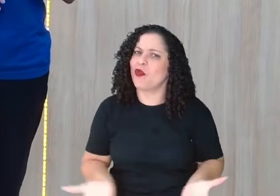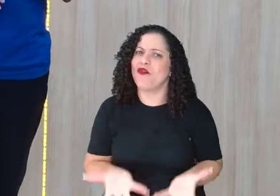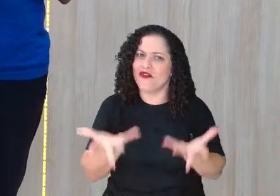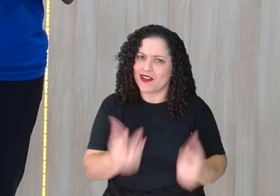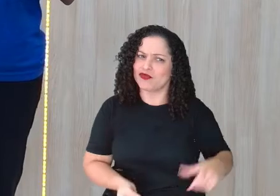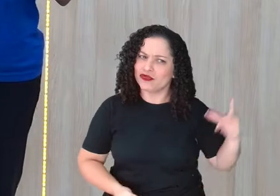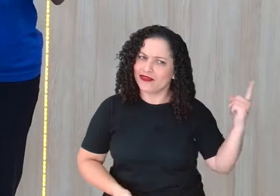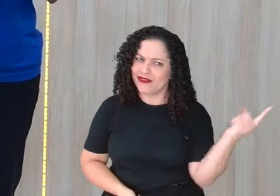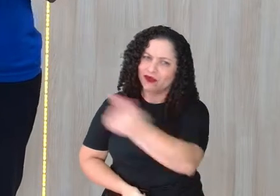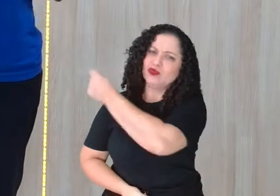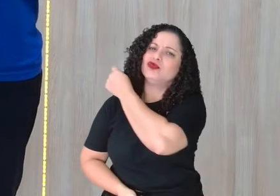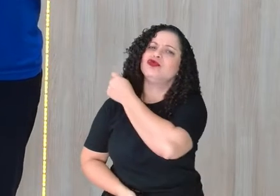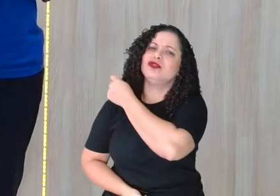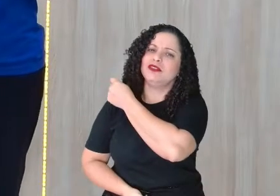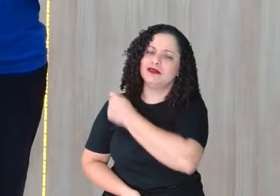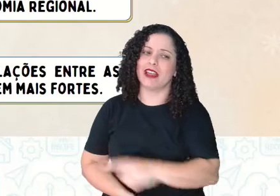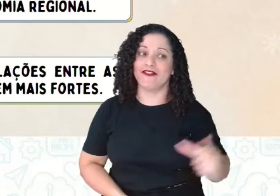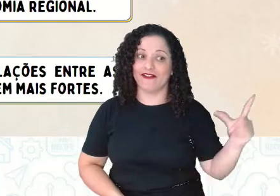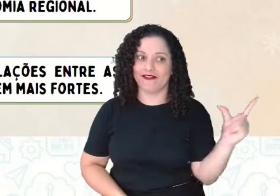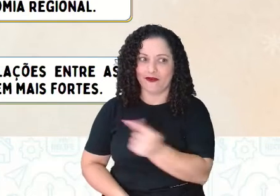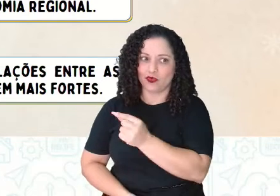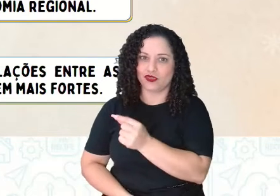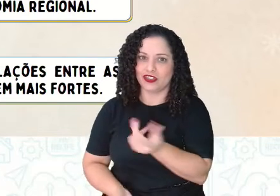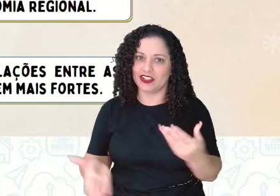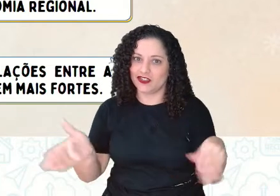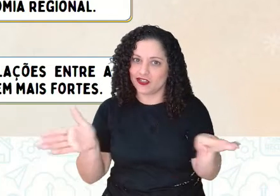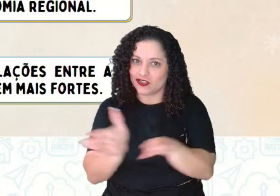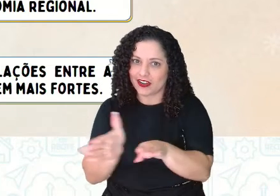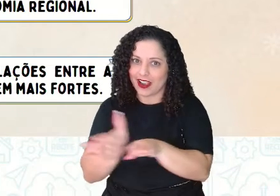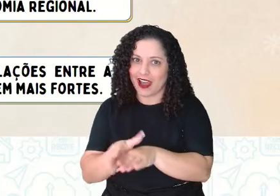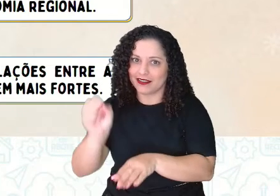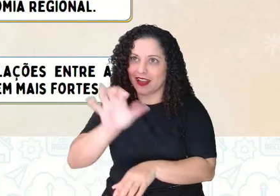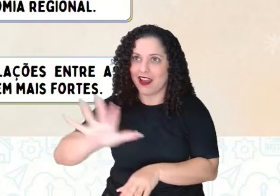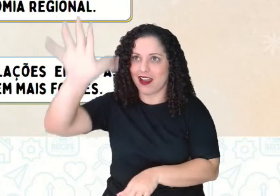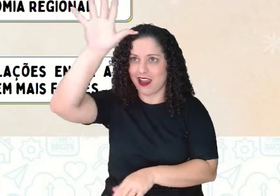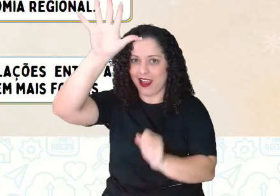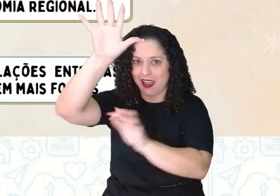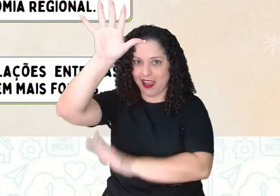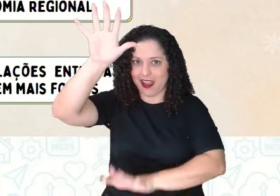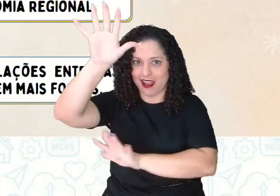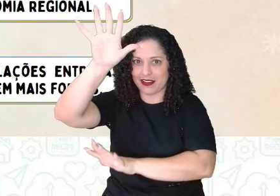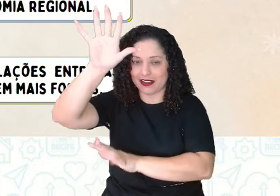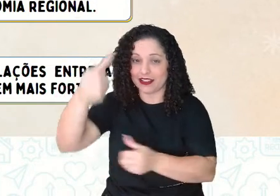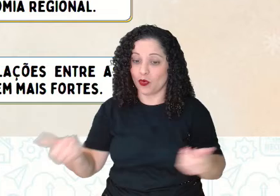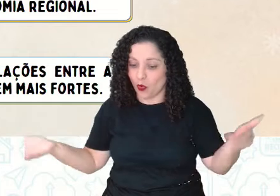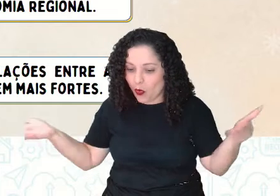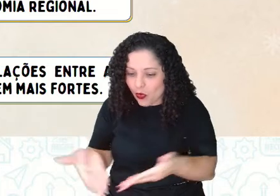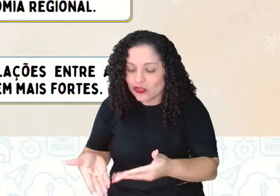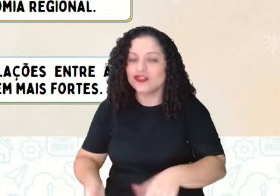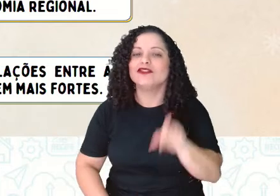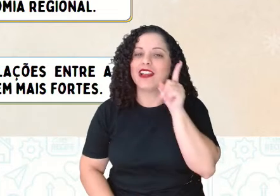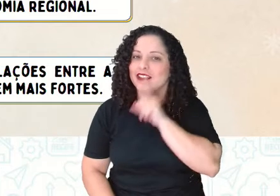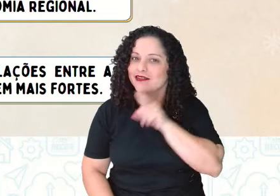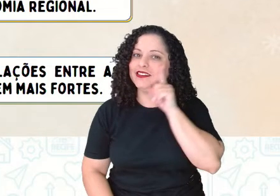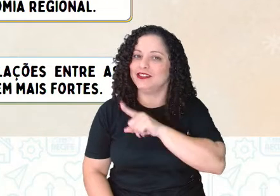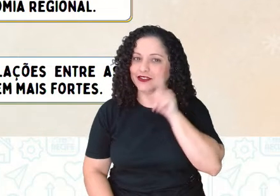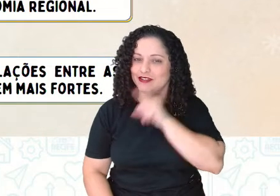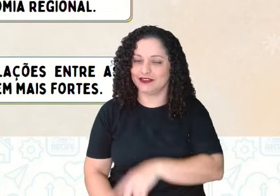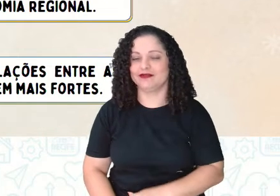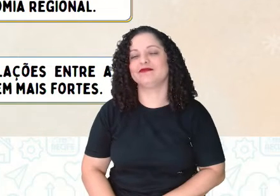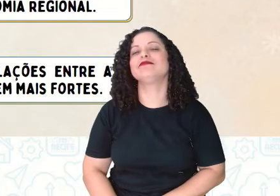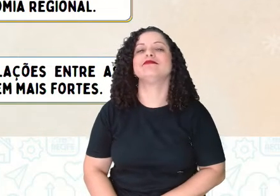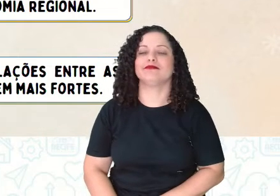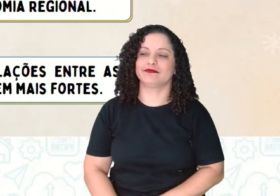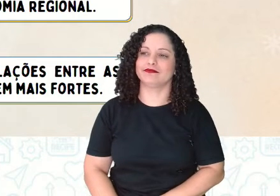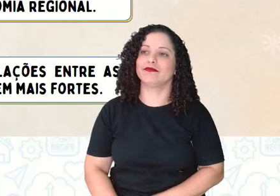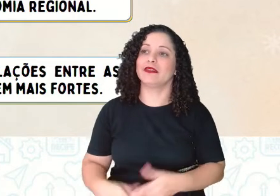porque aqui não dá mais. Então, fugiram e vieram para essas terras que hoje a gente conhece como Estados Unidos, né? E olha aí o que eu estava falando, a